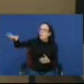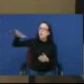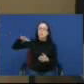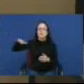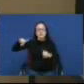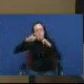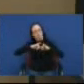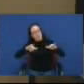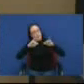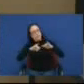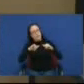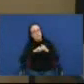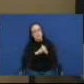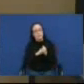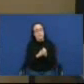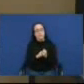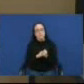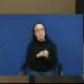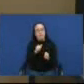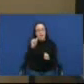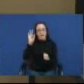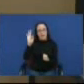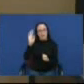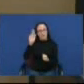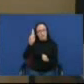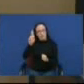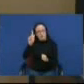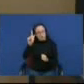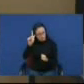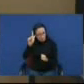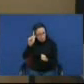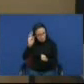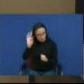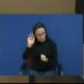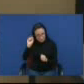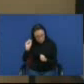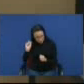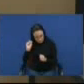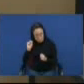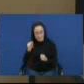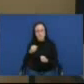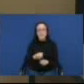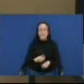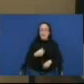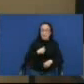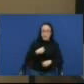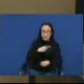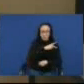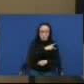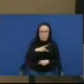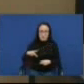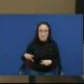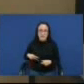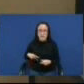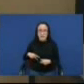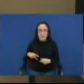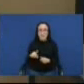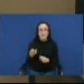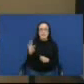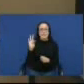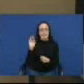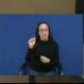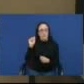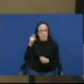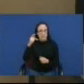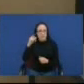de Serviço tem causado muitas dúvidas, no qual eu, como presidente da TAPIL, me vi